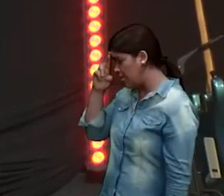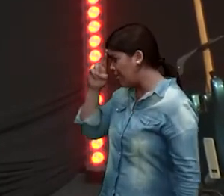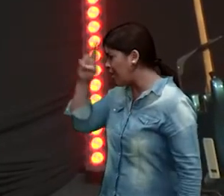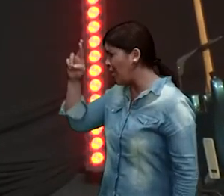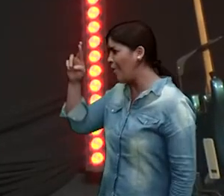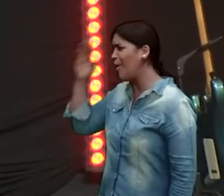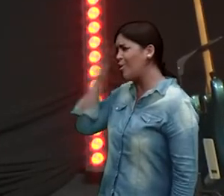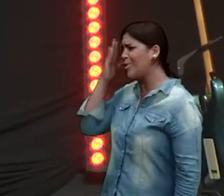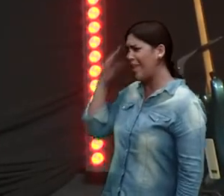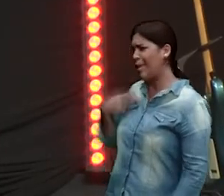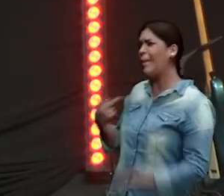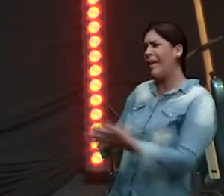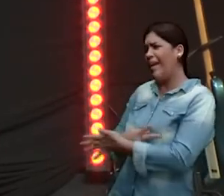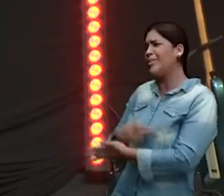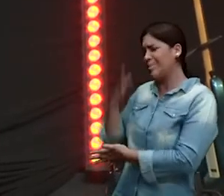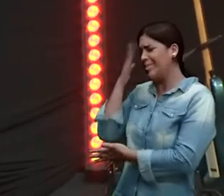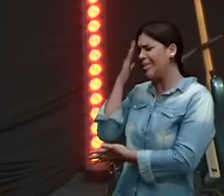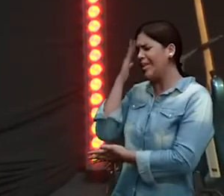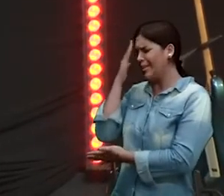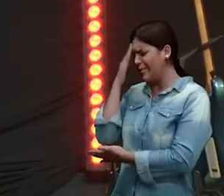eu sei que eu vacilei